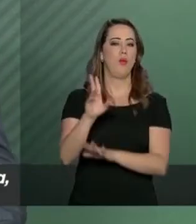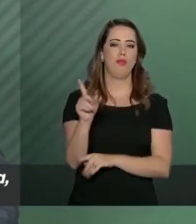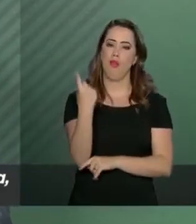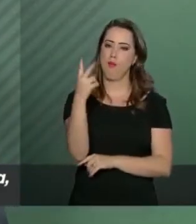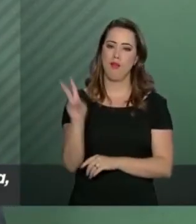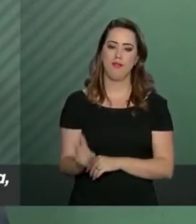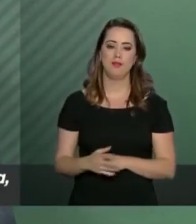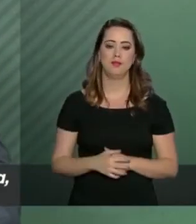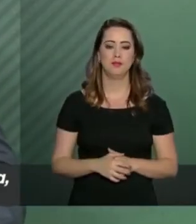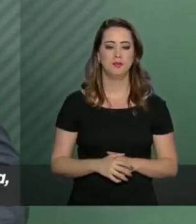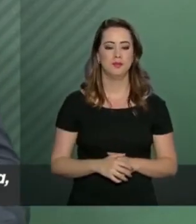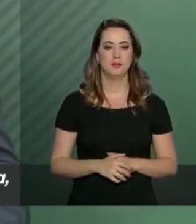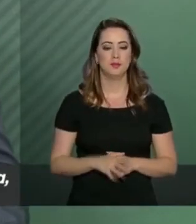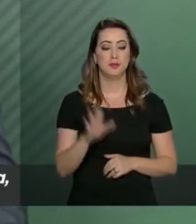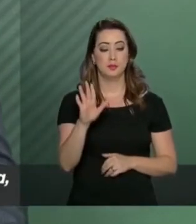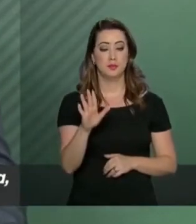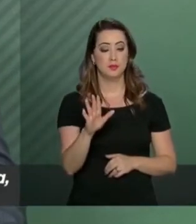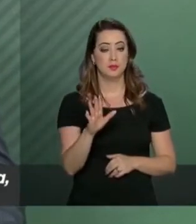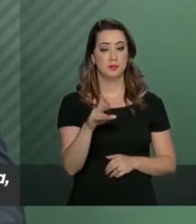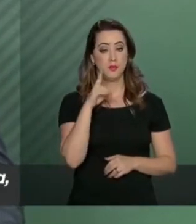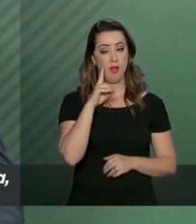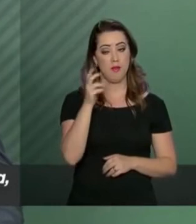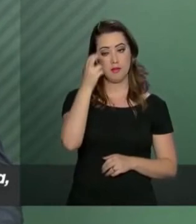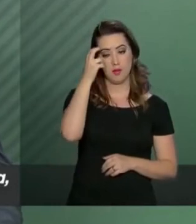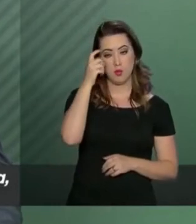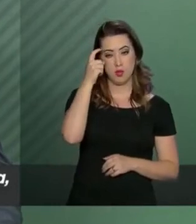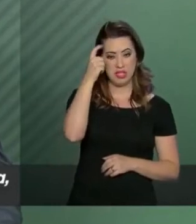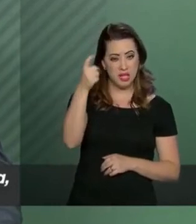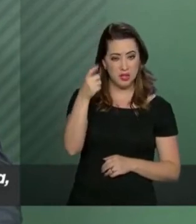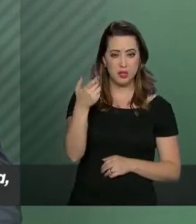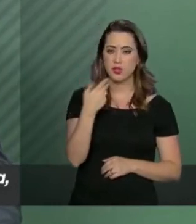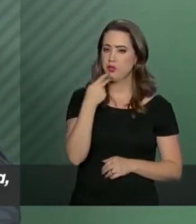Avaliações de inteligência nós não comentamos.